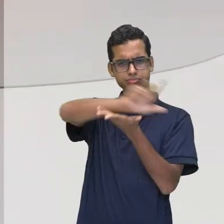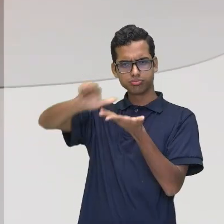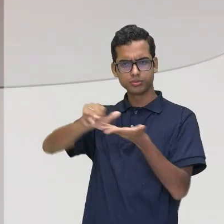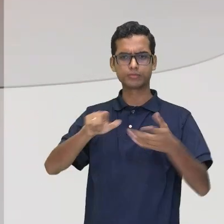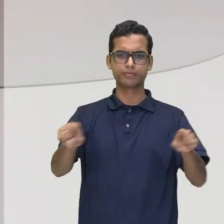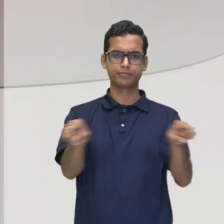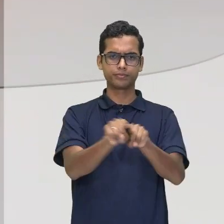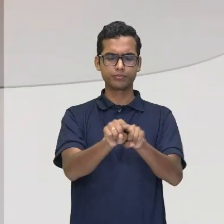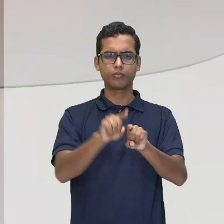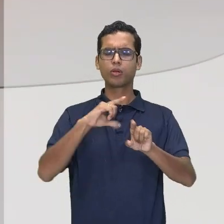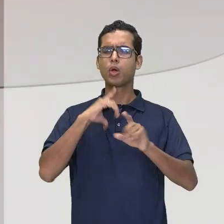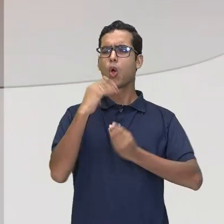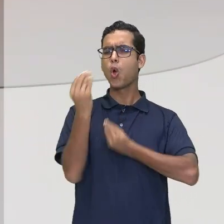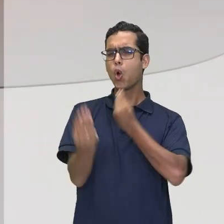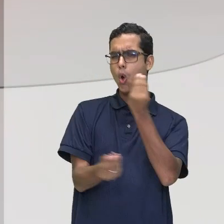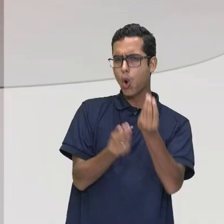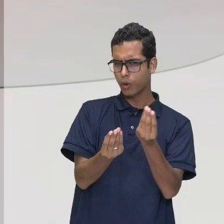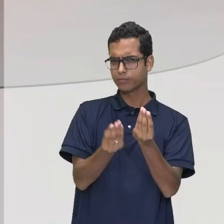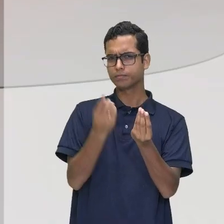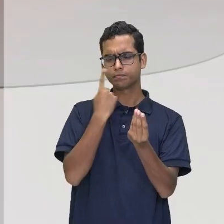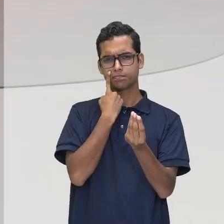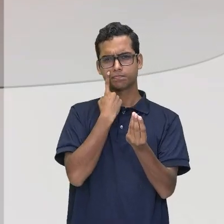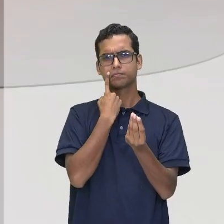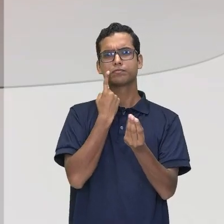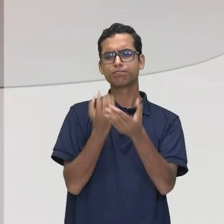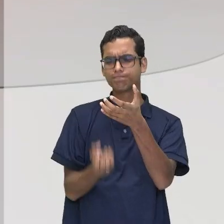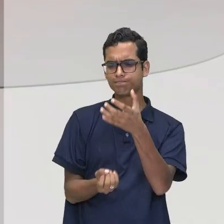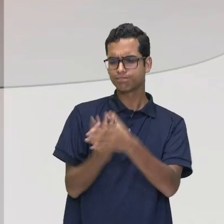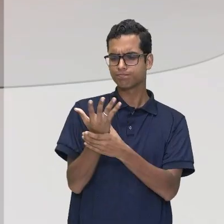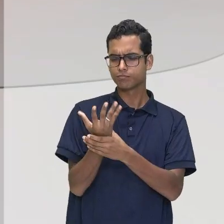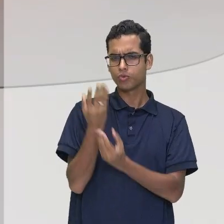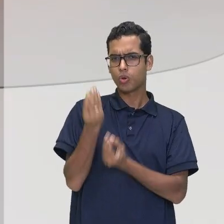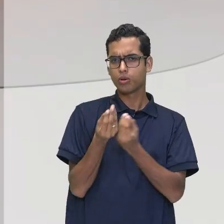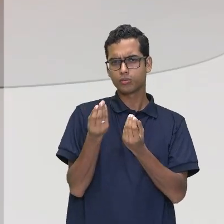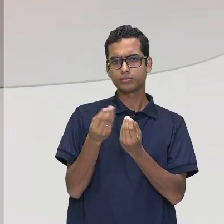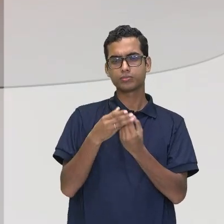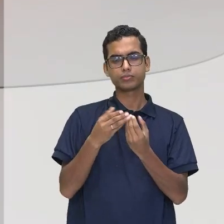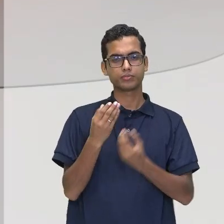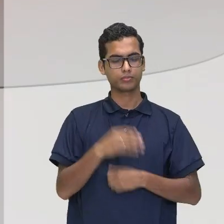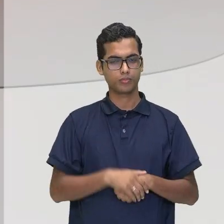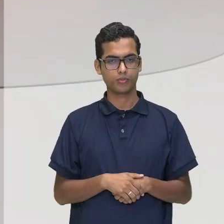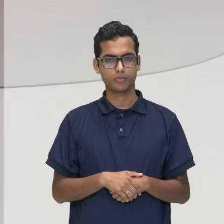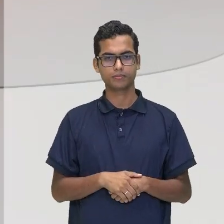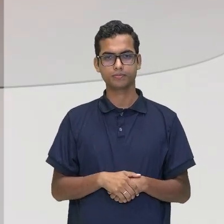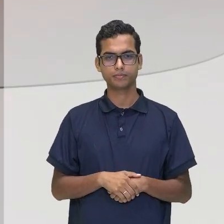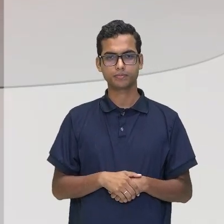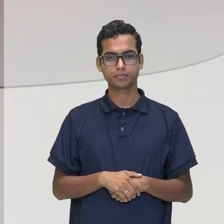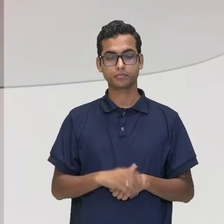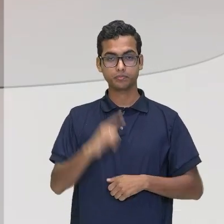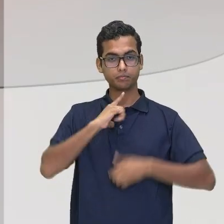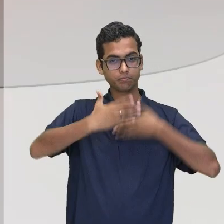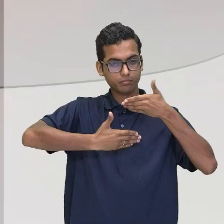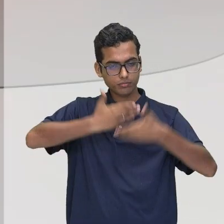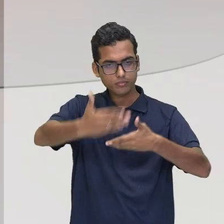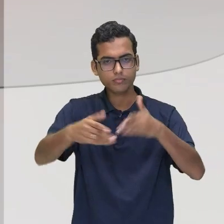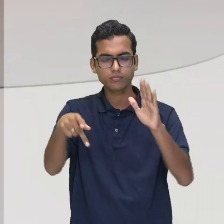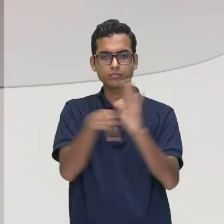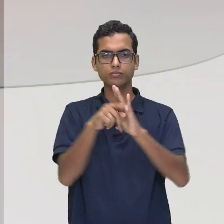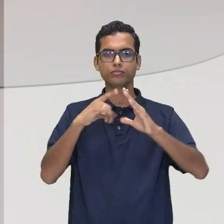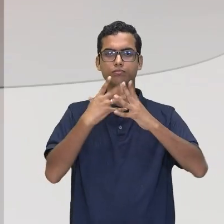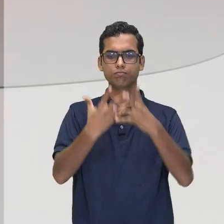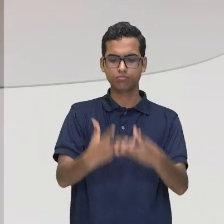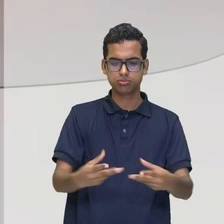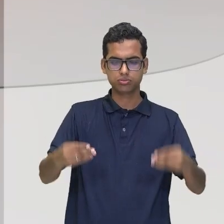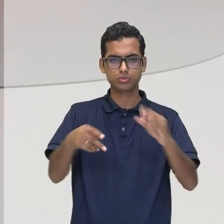como que esses combustíveis fósseis foram formados? Então, eles foram formados a partir dos processos de decomposição